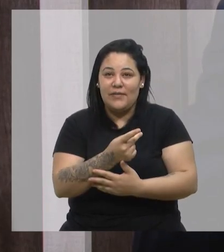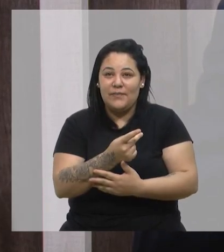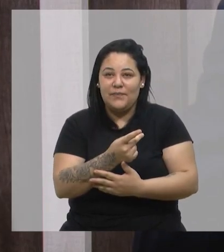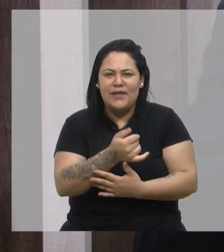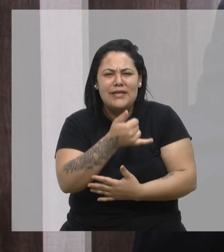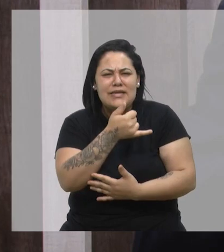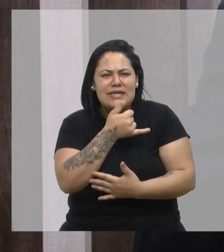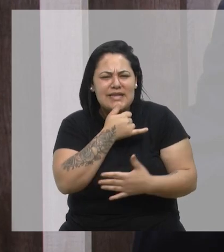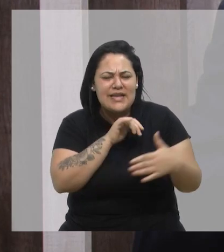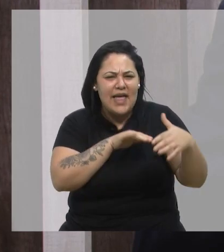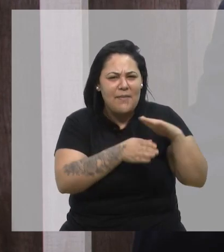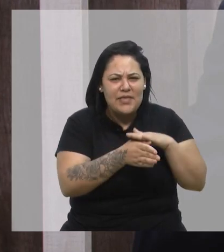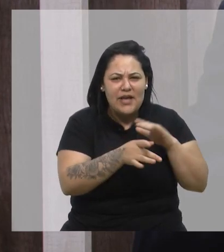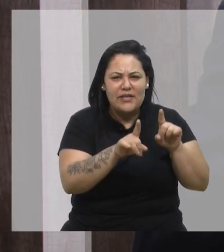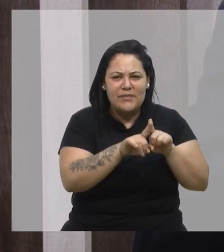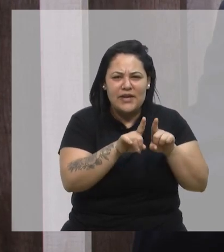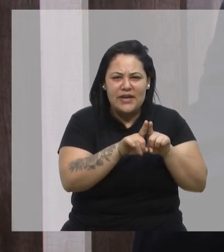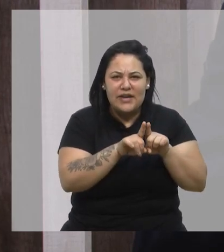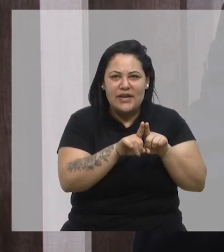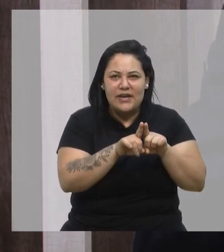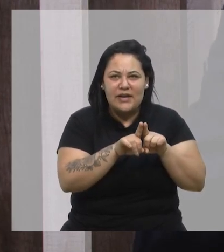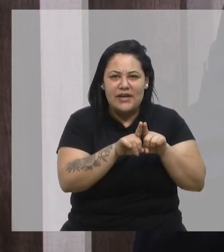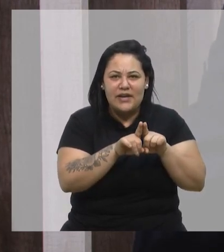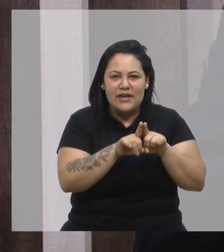Do conto Era da Tristeza,